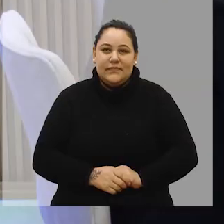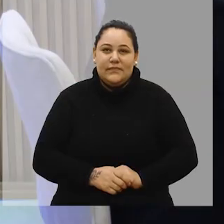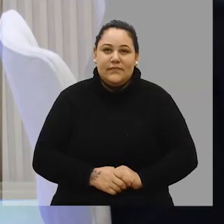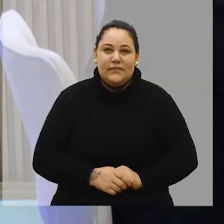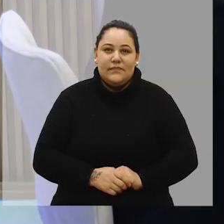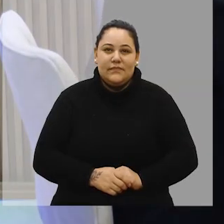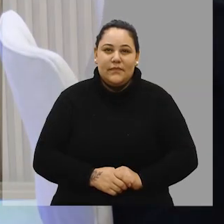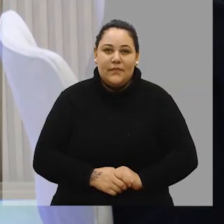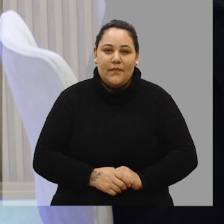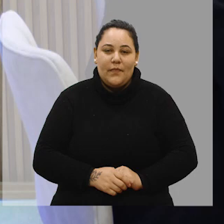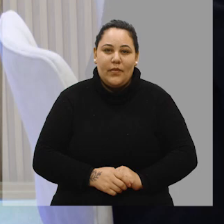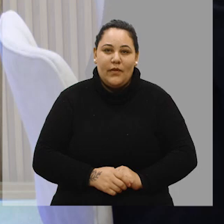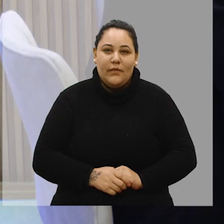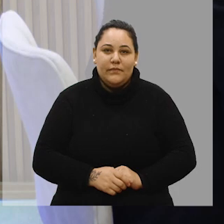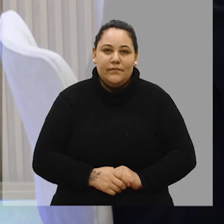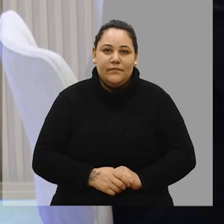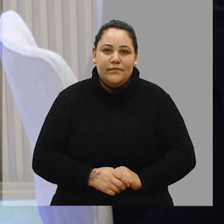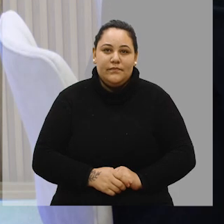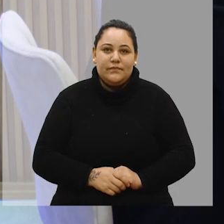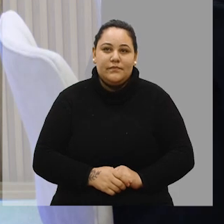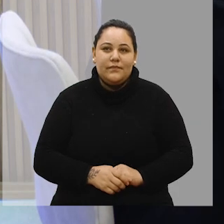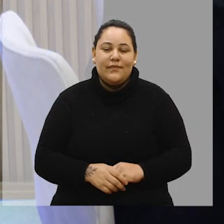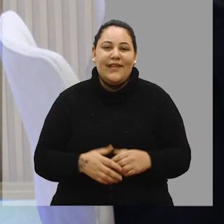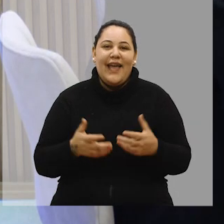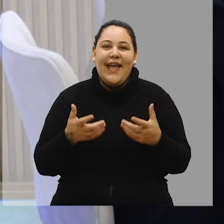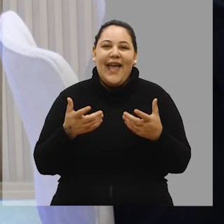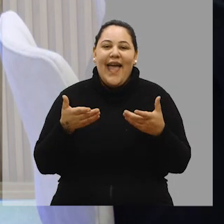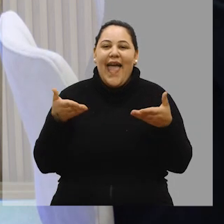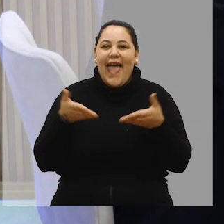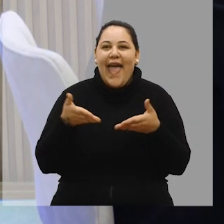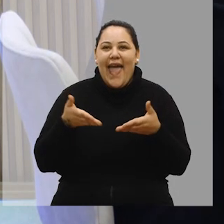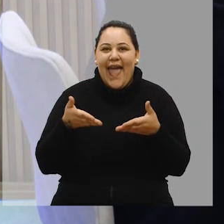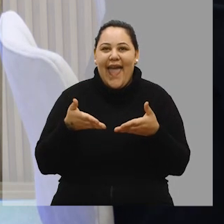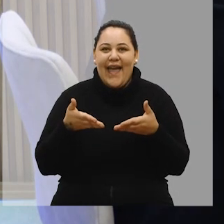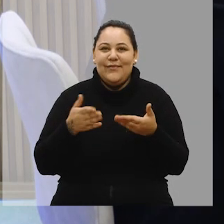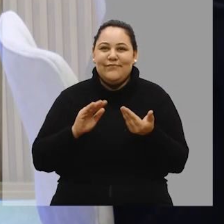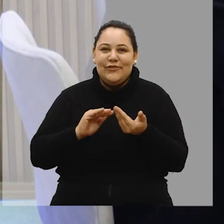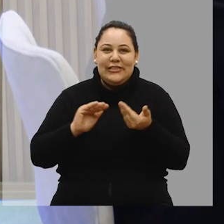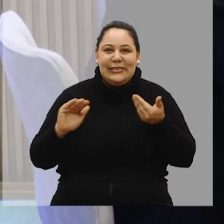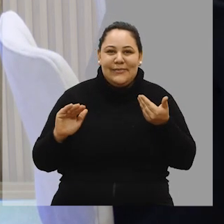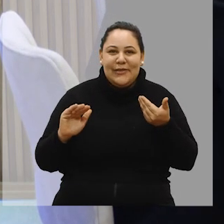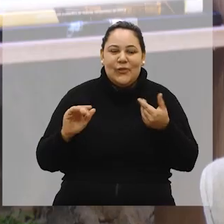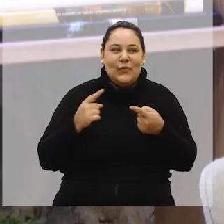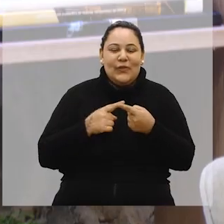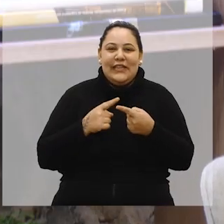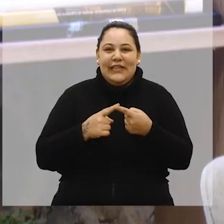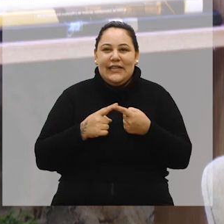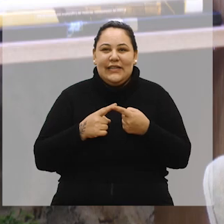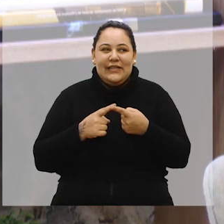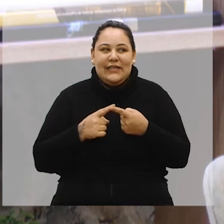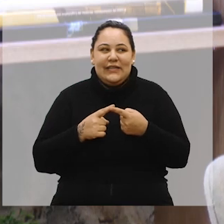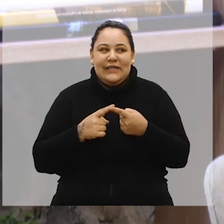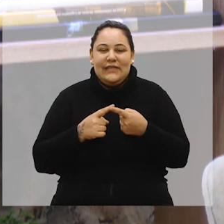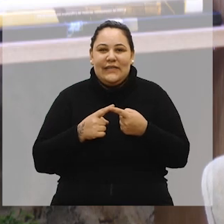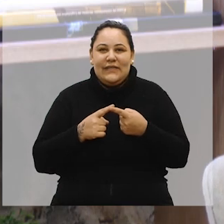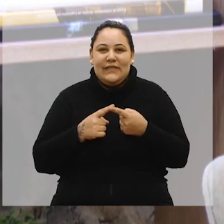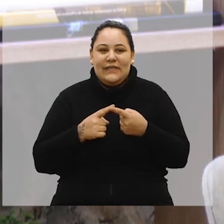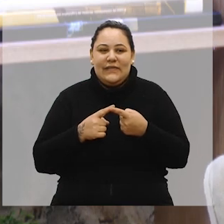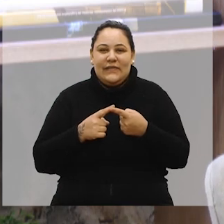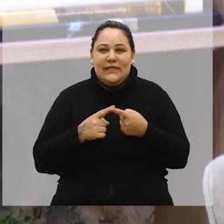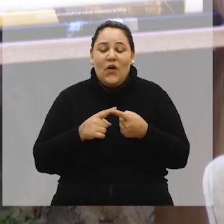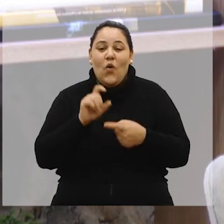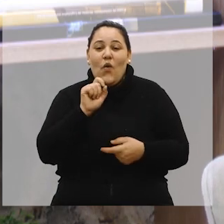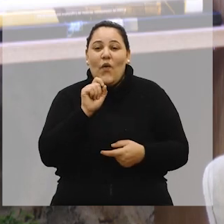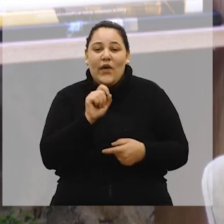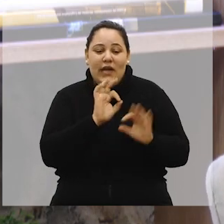É um contrafluxo, vamos dizer assim, né? Porque a gente acaba trazendo de casa muito da nossa criação, do que é